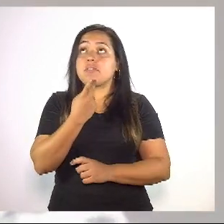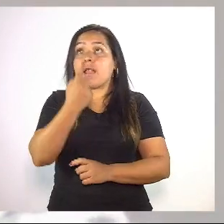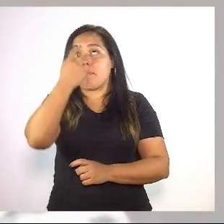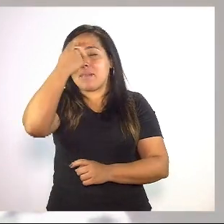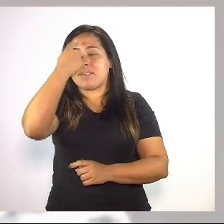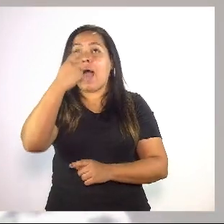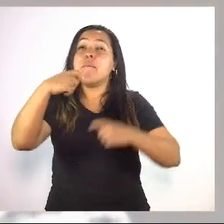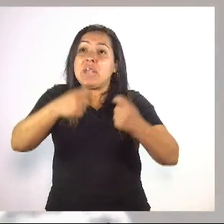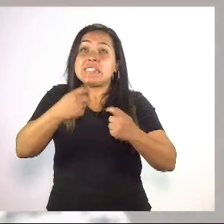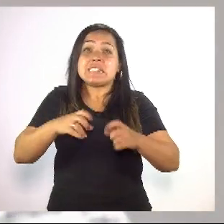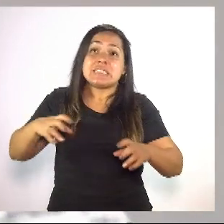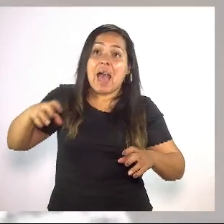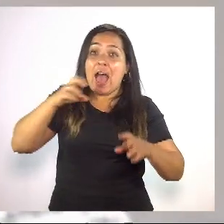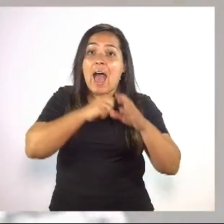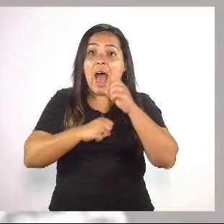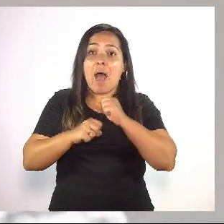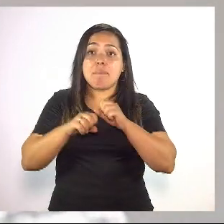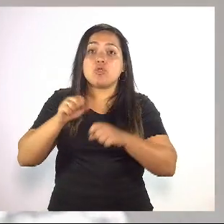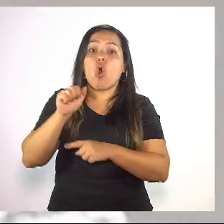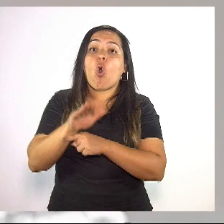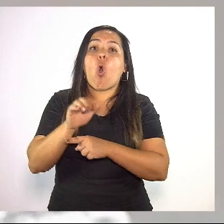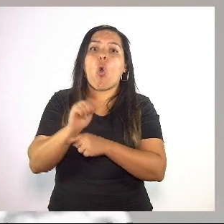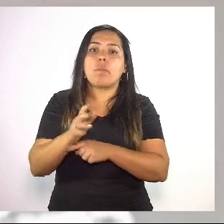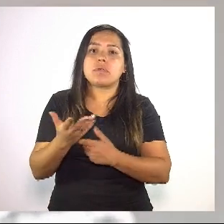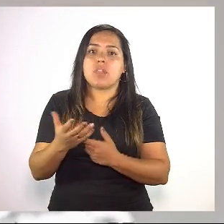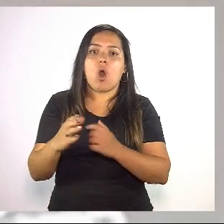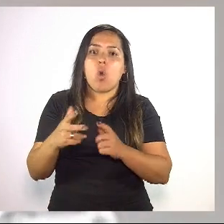irregularidade, né? Haja vista